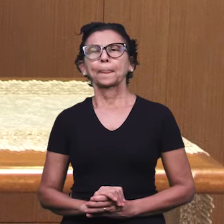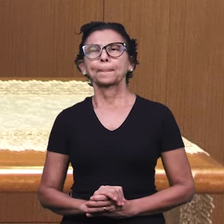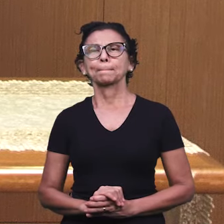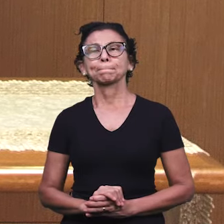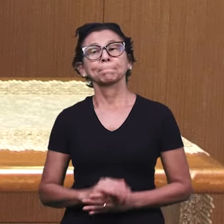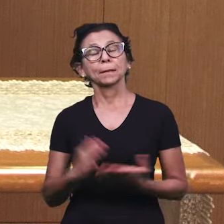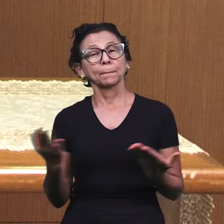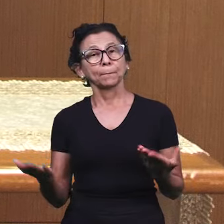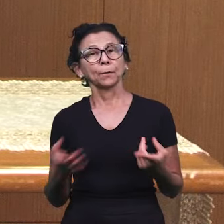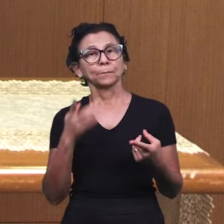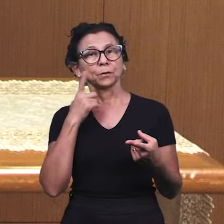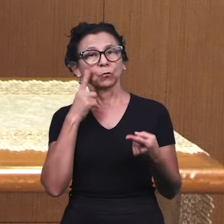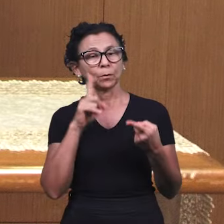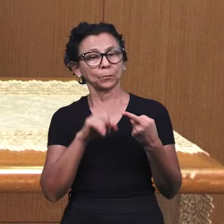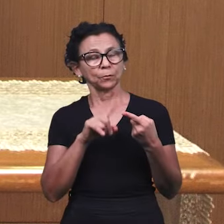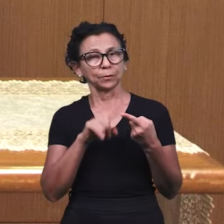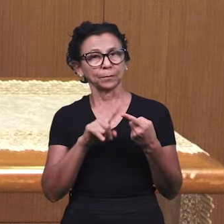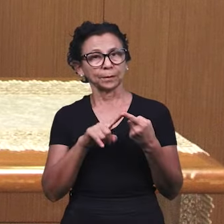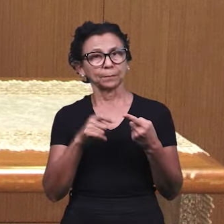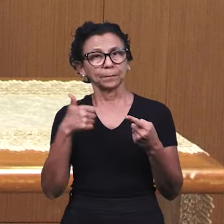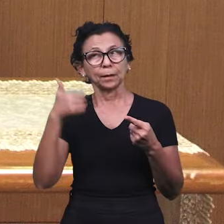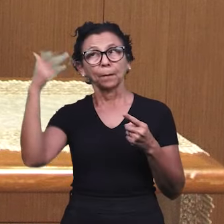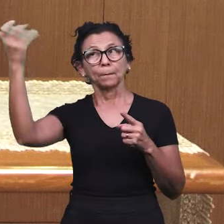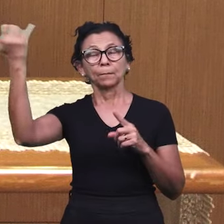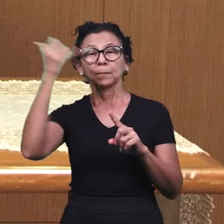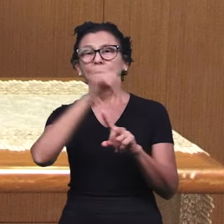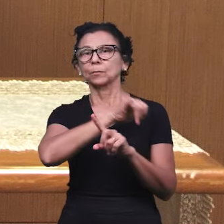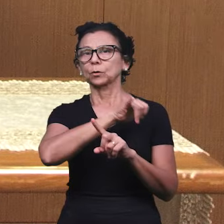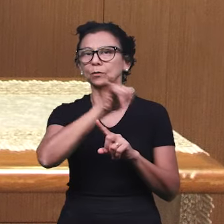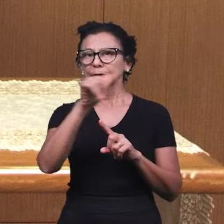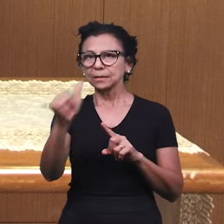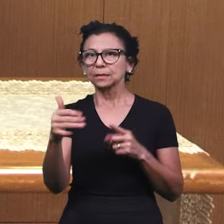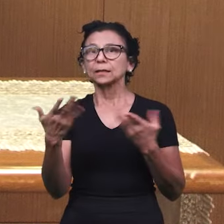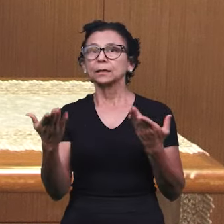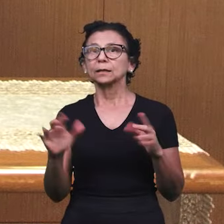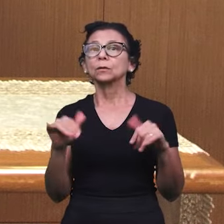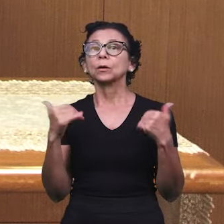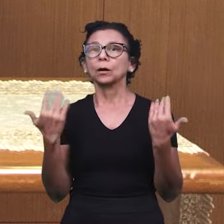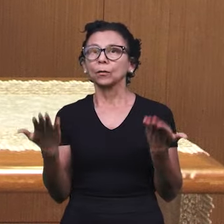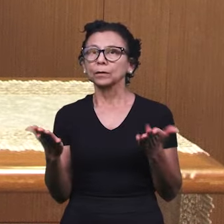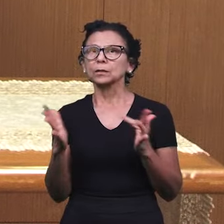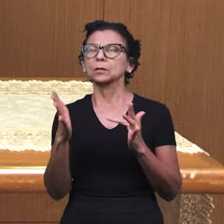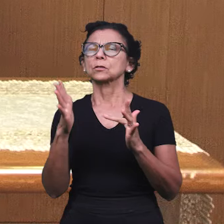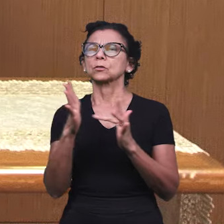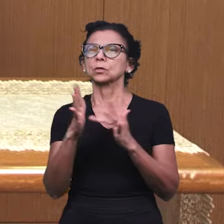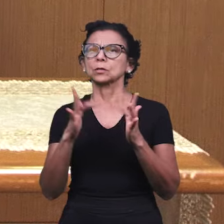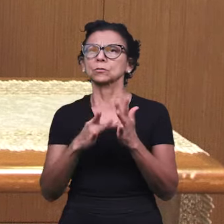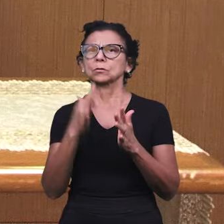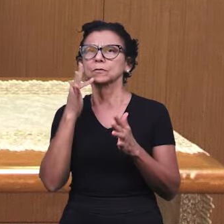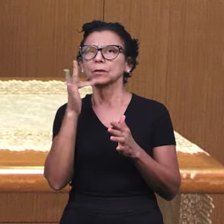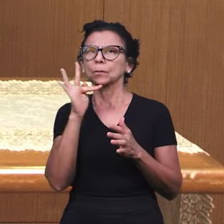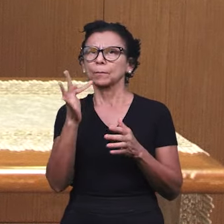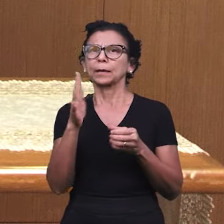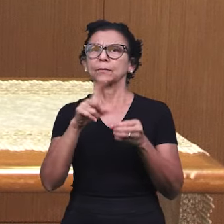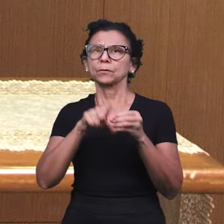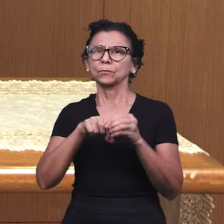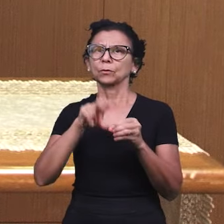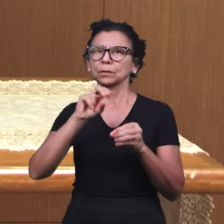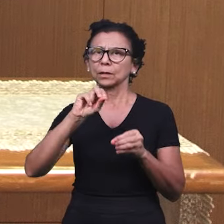primeiro Jesus fala da profecia, eis que venho sem demora. Então, é o